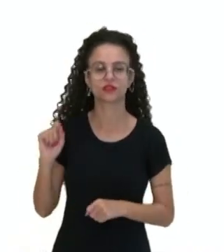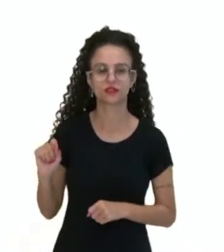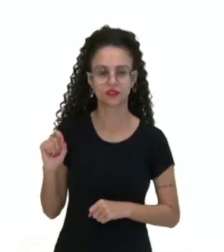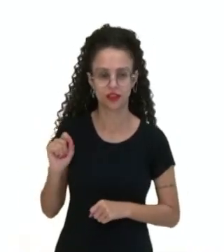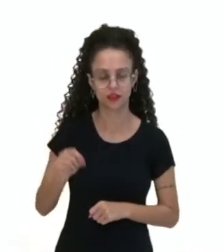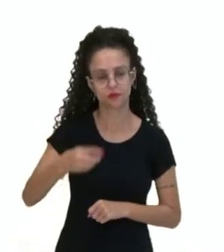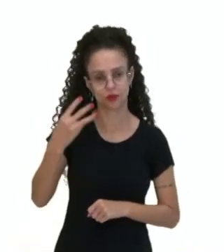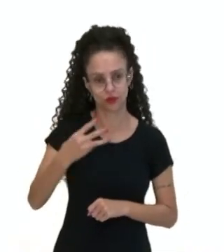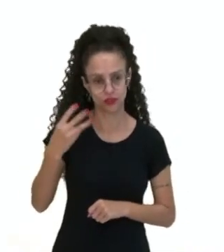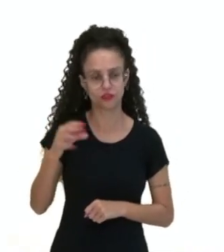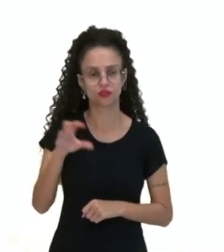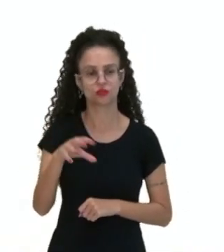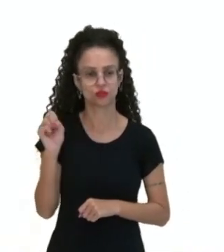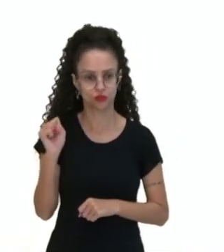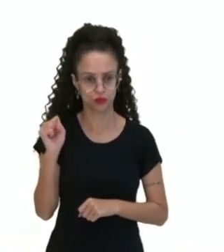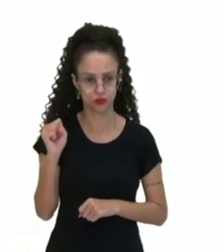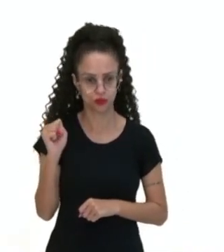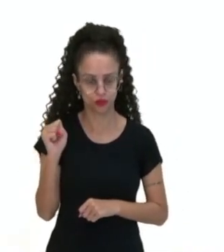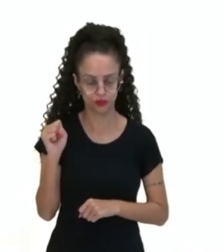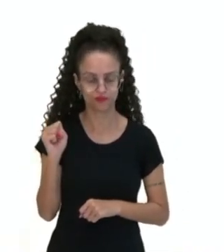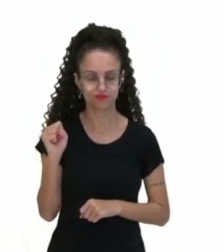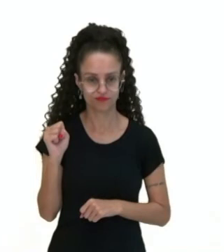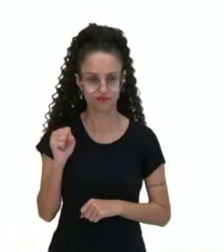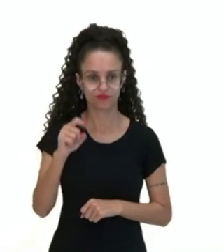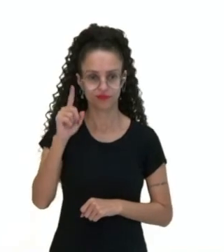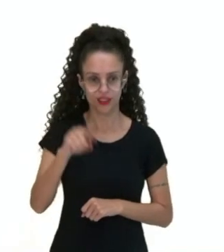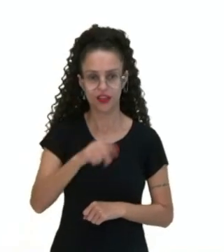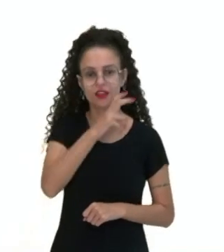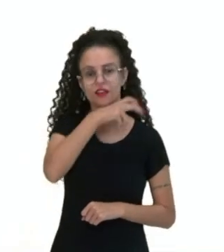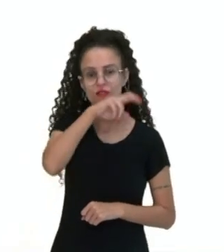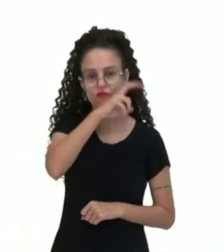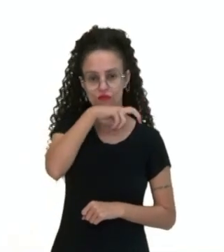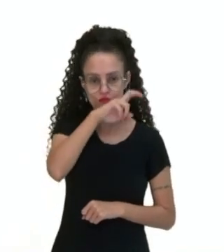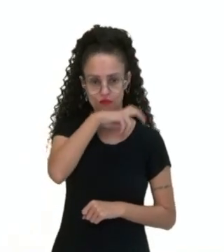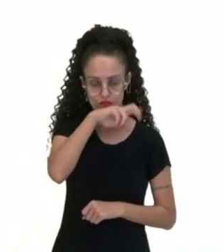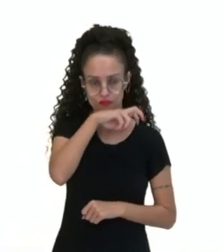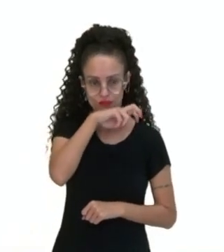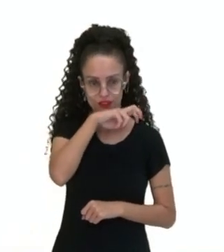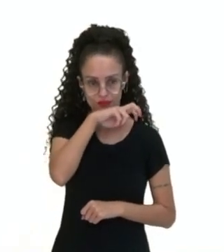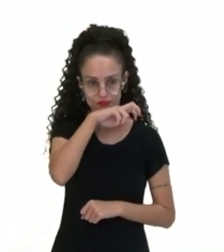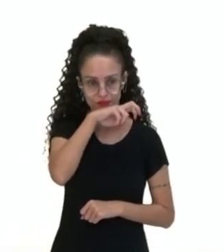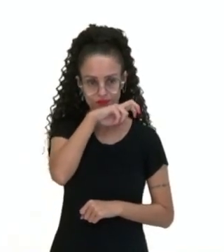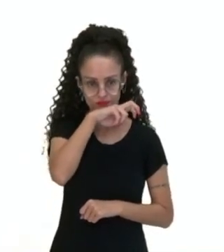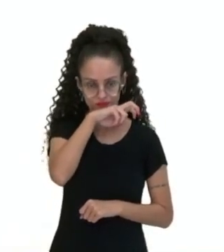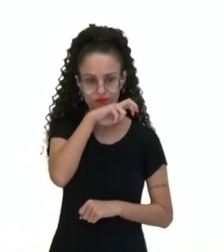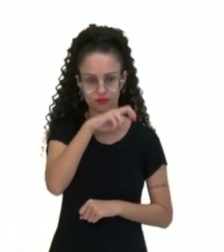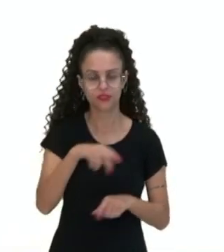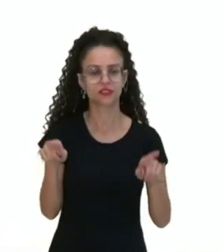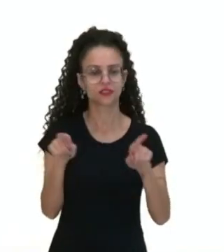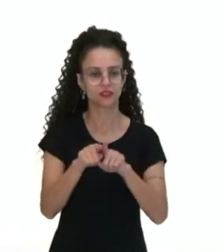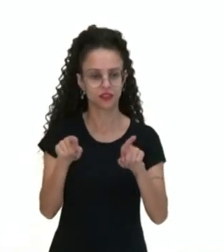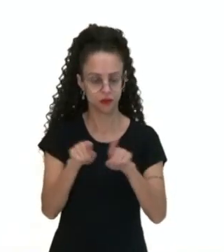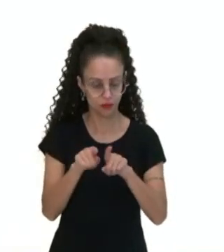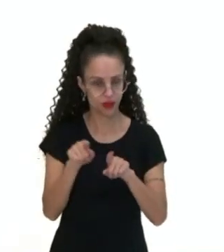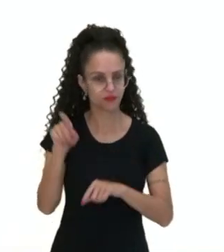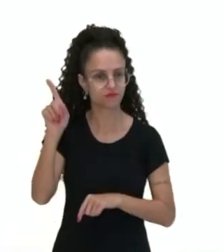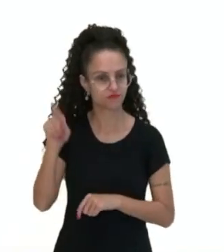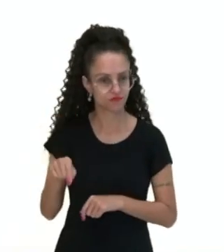Para o terceiro consumidor, no caso aqui dessa serpente, dessa cobra, né? O terceiro consumidor, também um